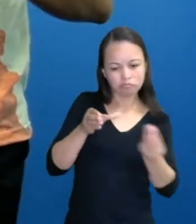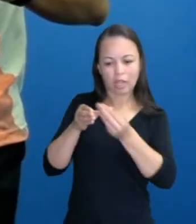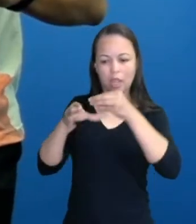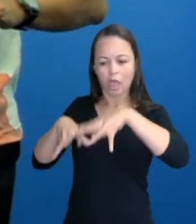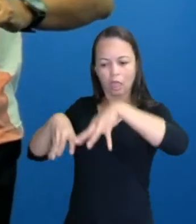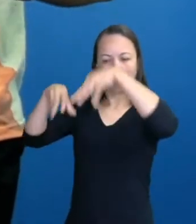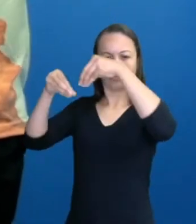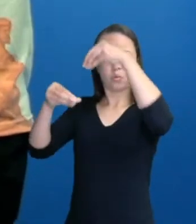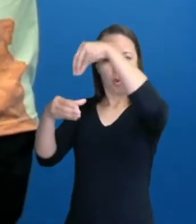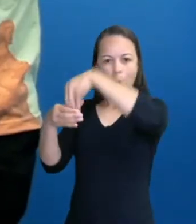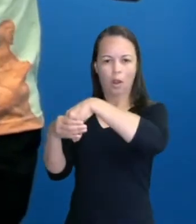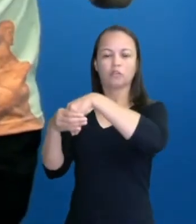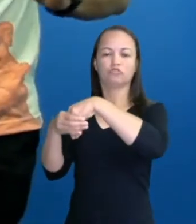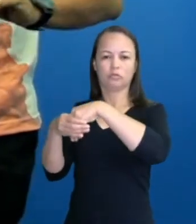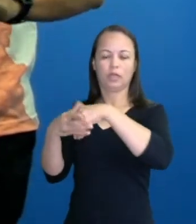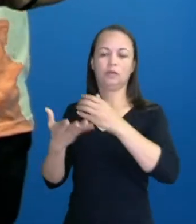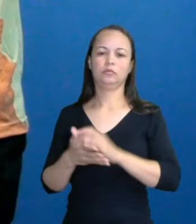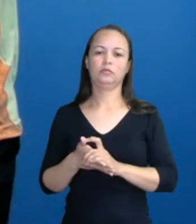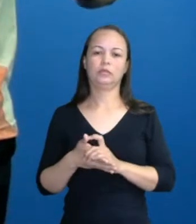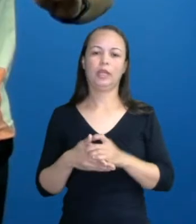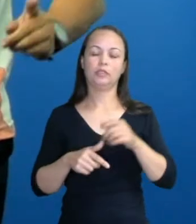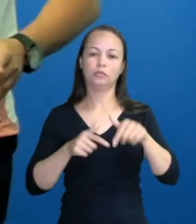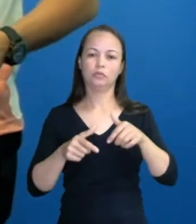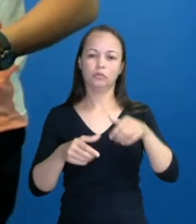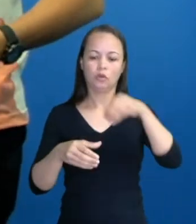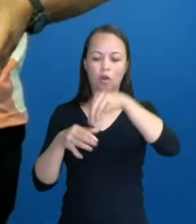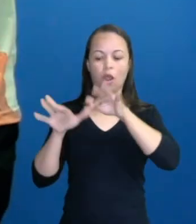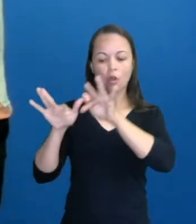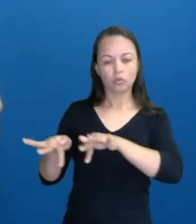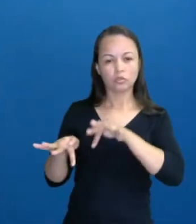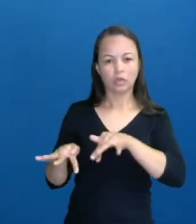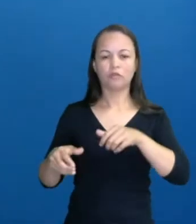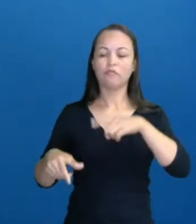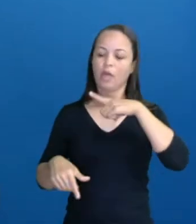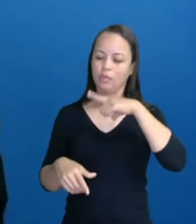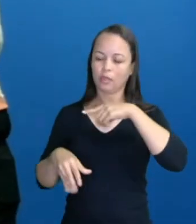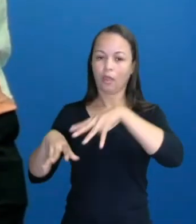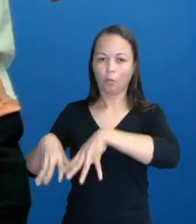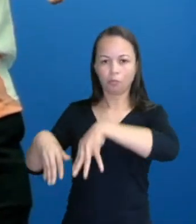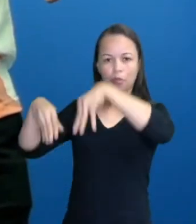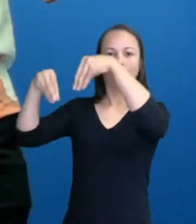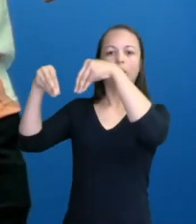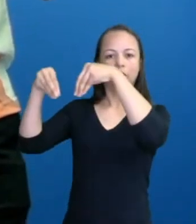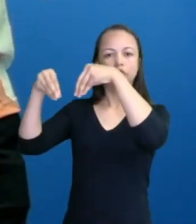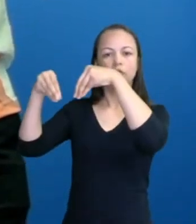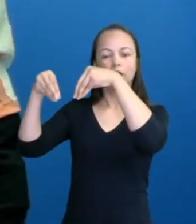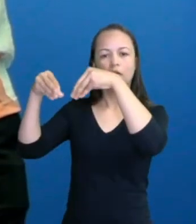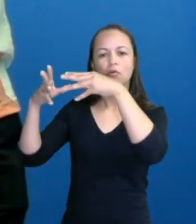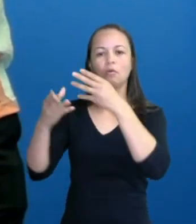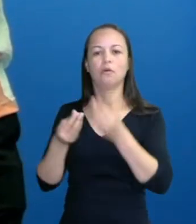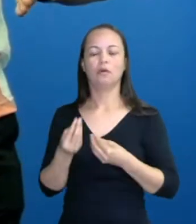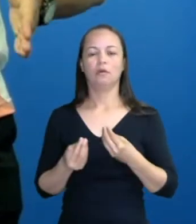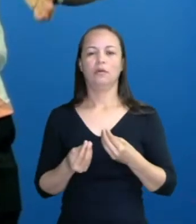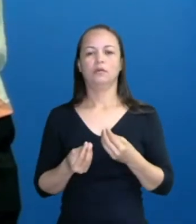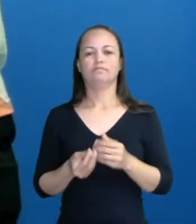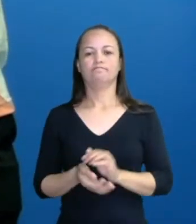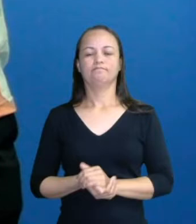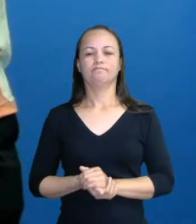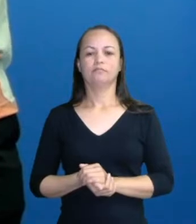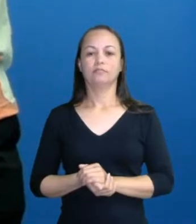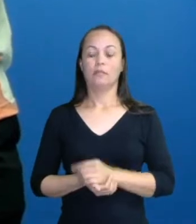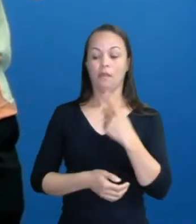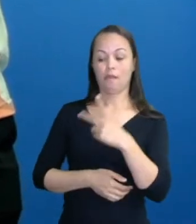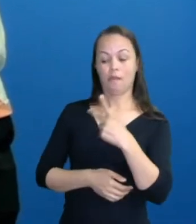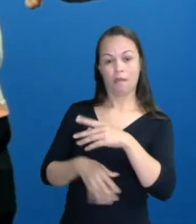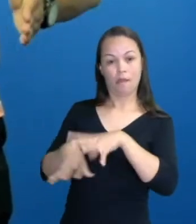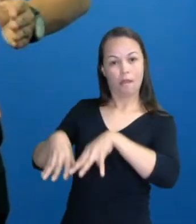senhor feudal, dentro do feudo, na construção feudal, vai existir o castelo do senhor feudal. Esse